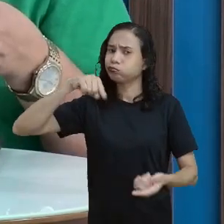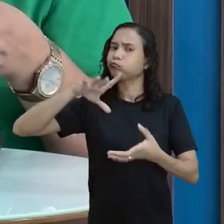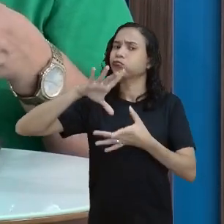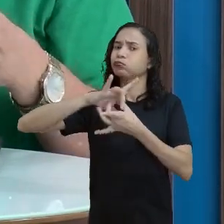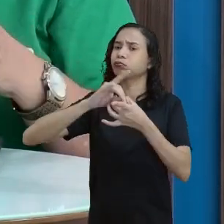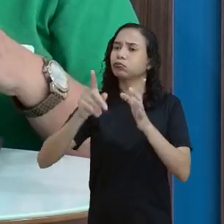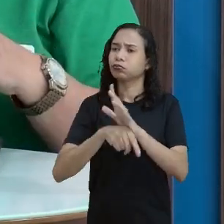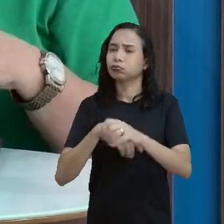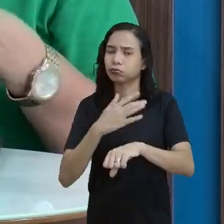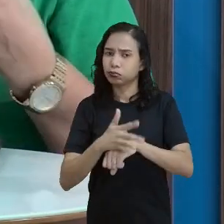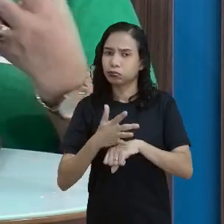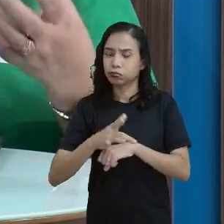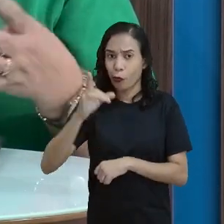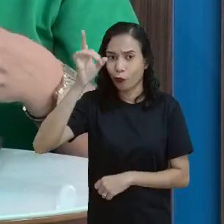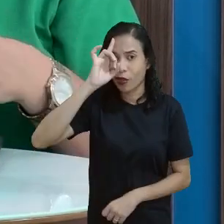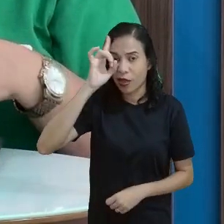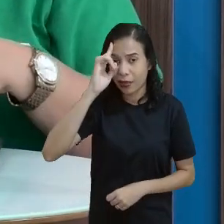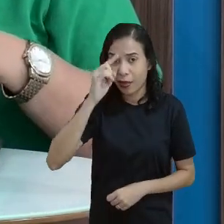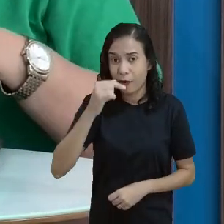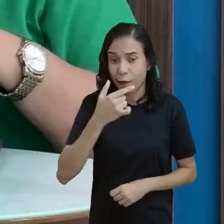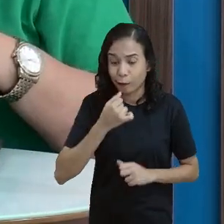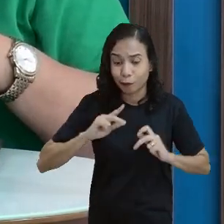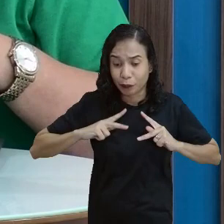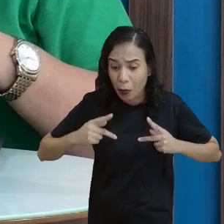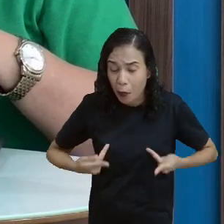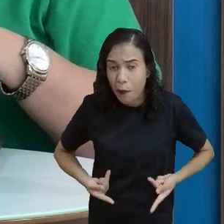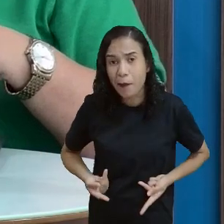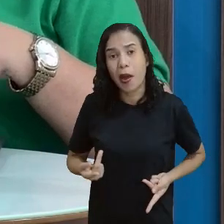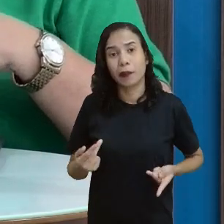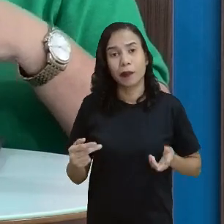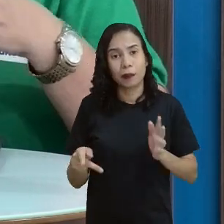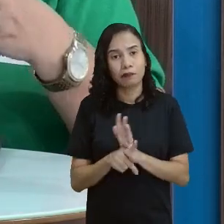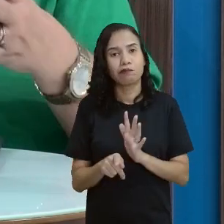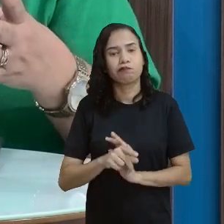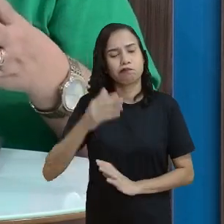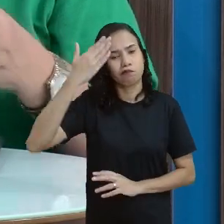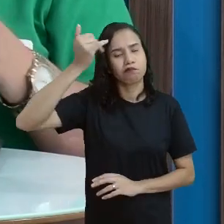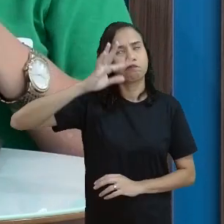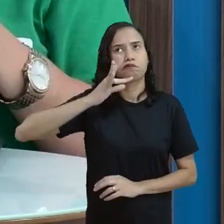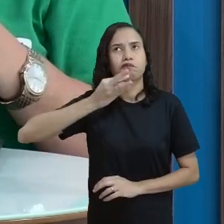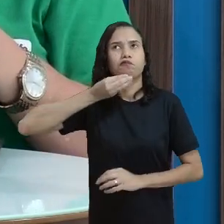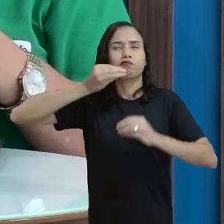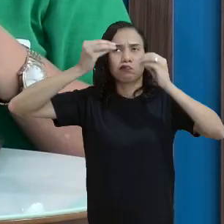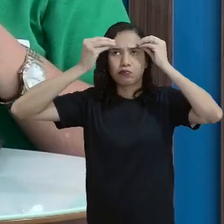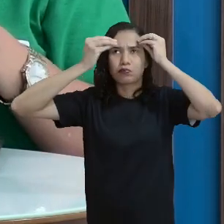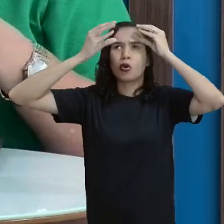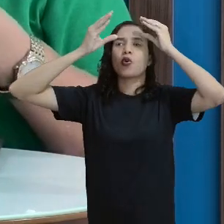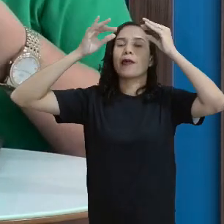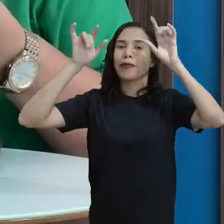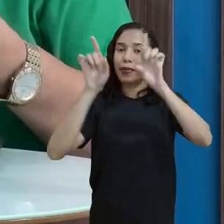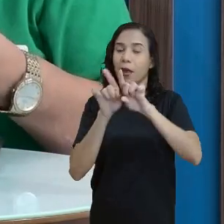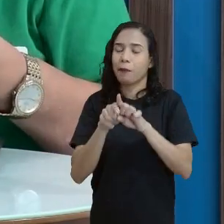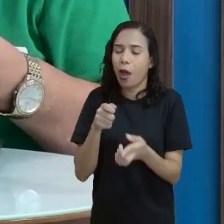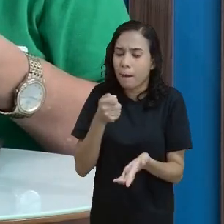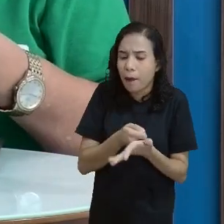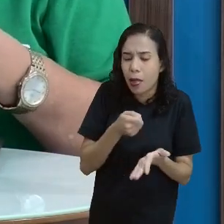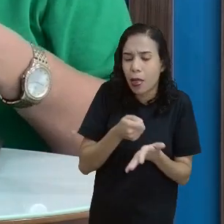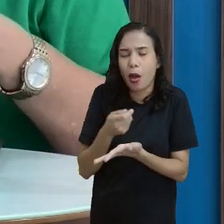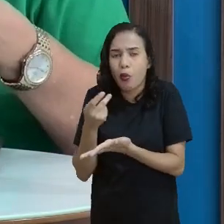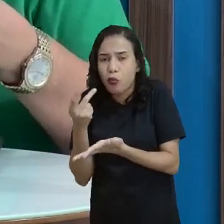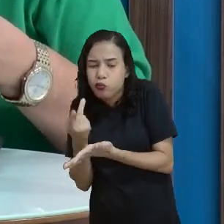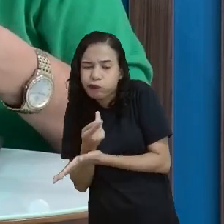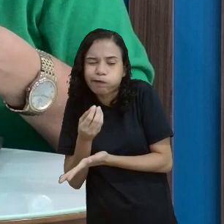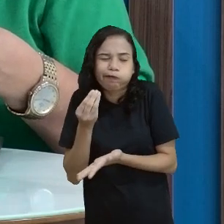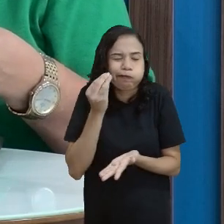nosso dia a dia e o homem com a sua, né? Com a sua, vamos dizer assim, a sabedoria e com também a questão de tentativa e erro. Eu